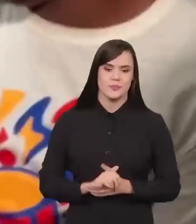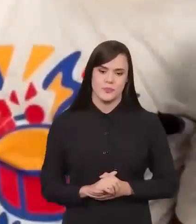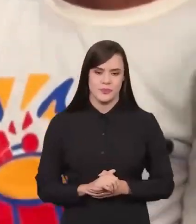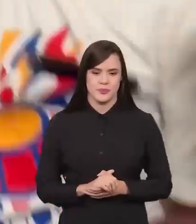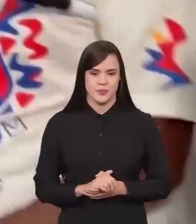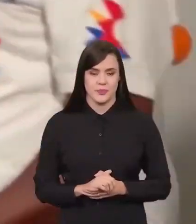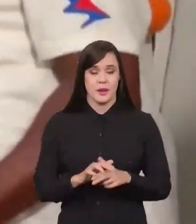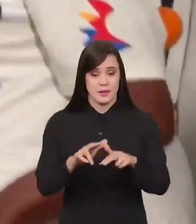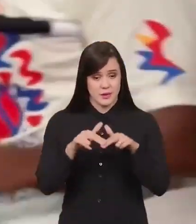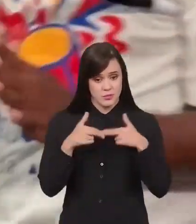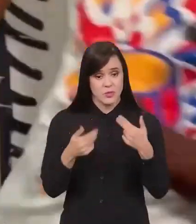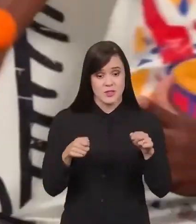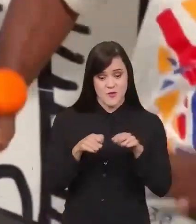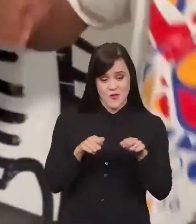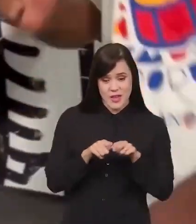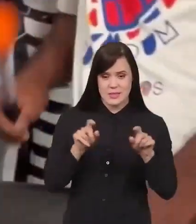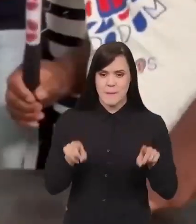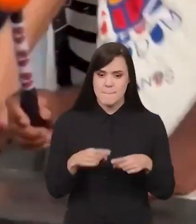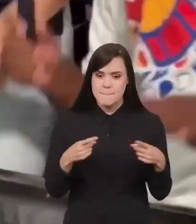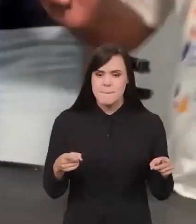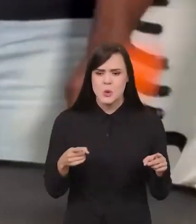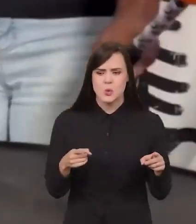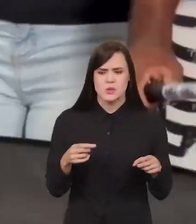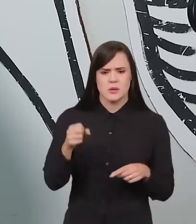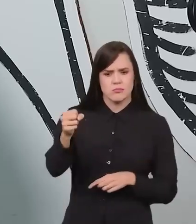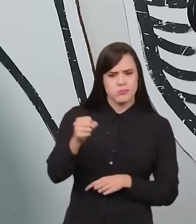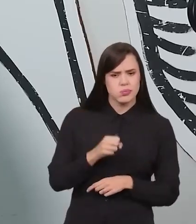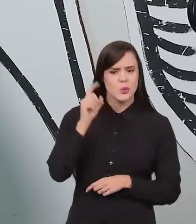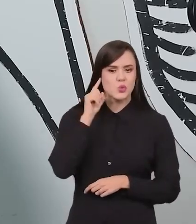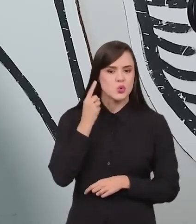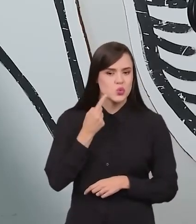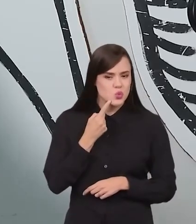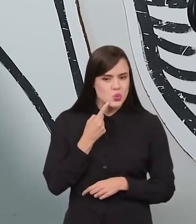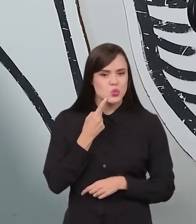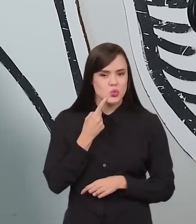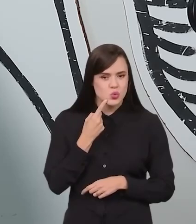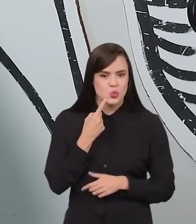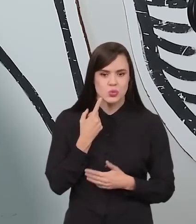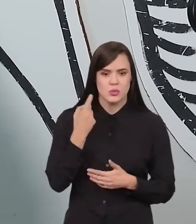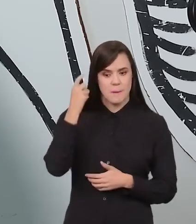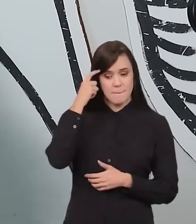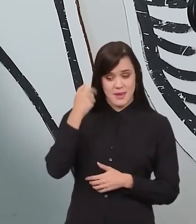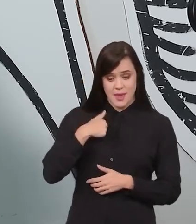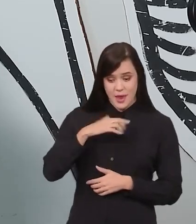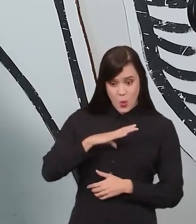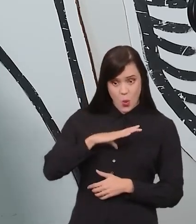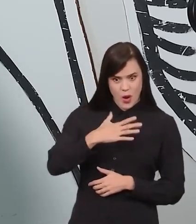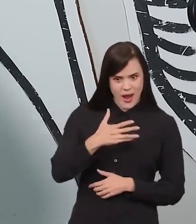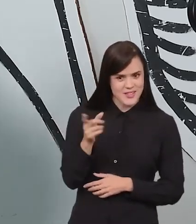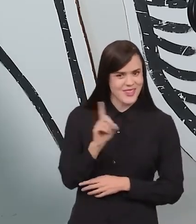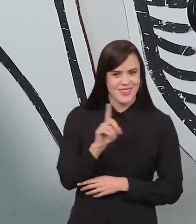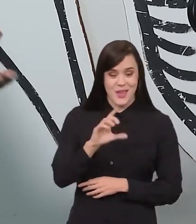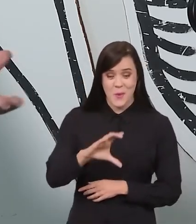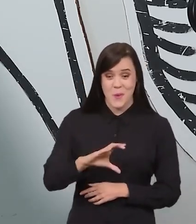falar, né, que ia fazer música com surdo, né? Isso no mínimo tem que... Aí pensa que a coragem é minha. Não, a